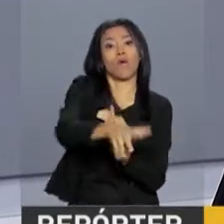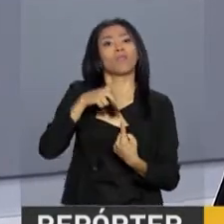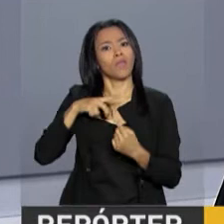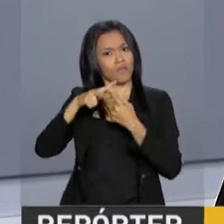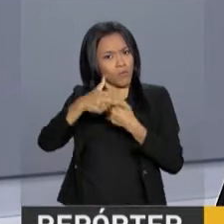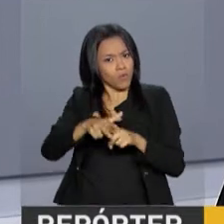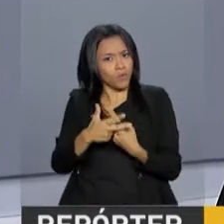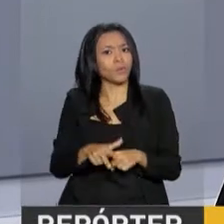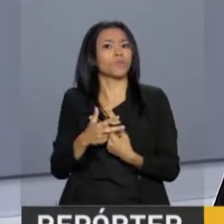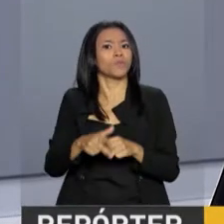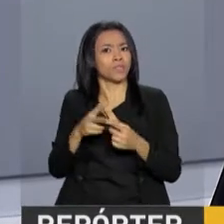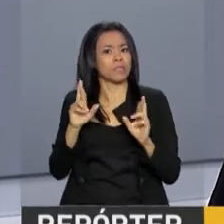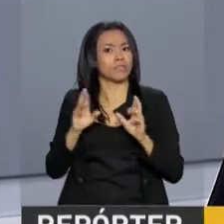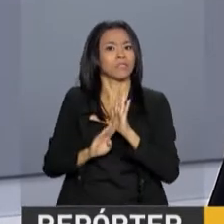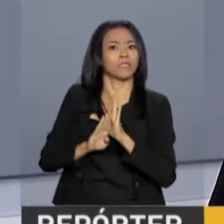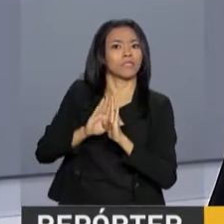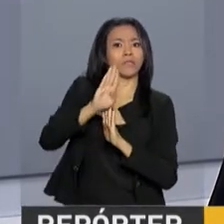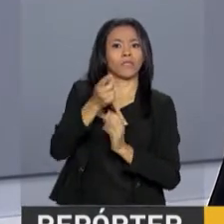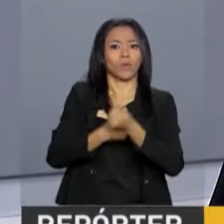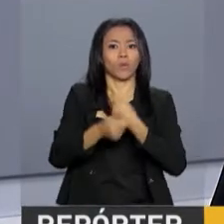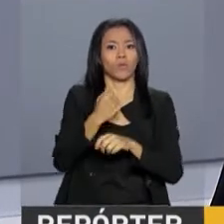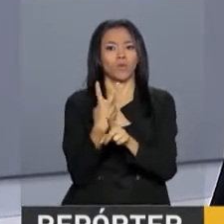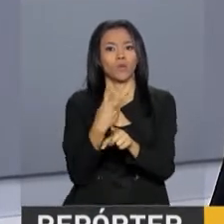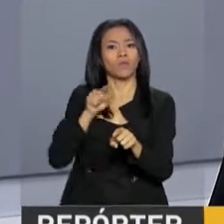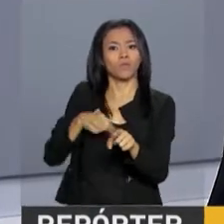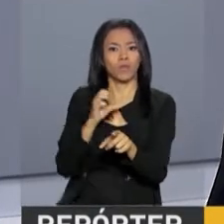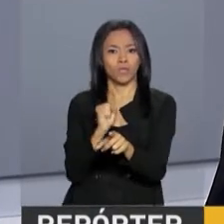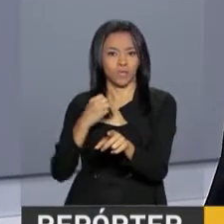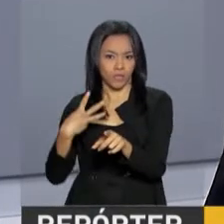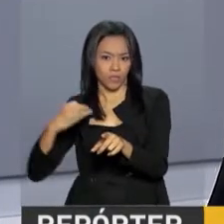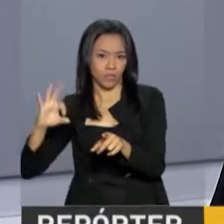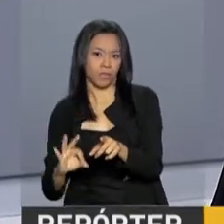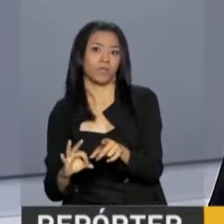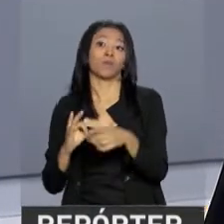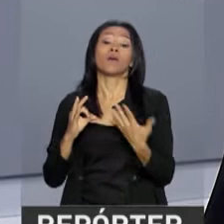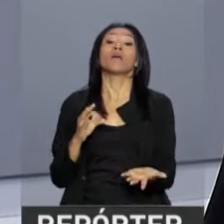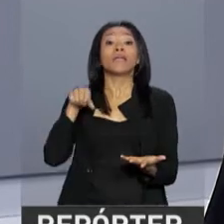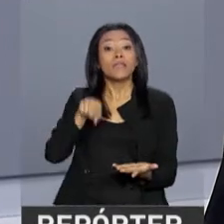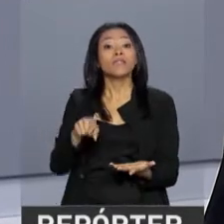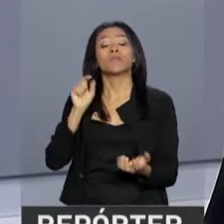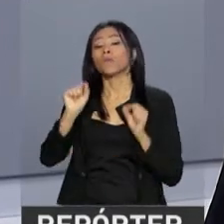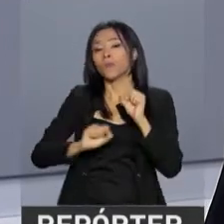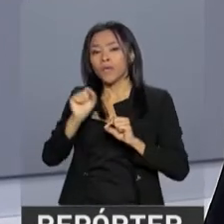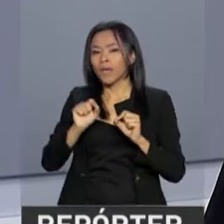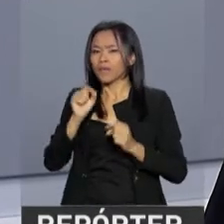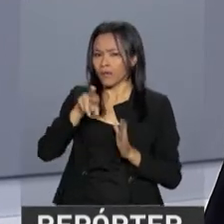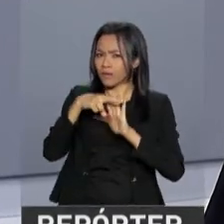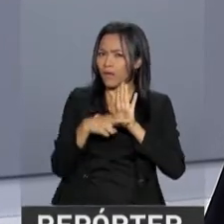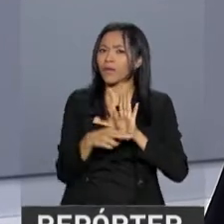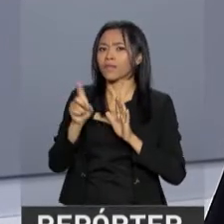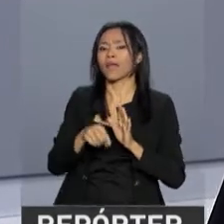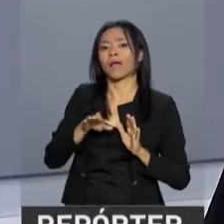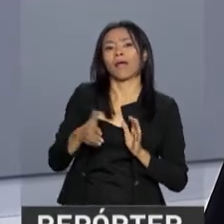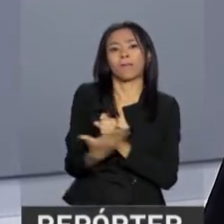de crescimento da economia que passou para 2,83 por cento as projeções levam em consideração uma taxa básica